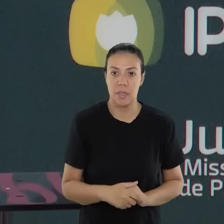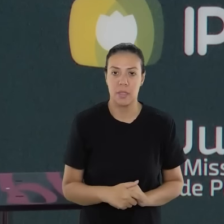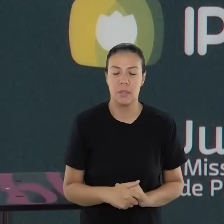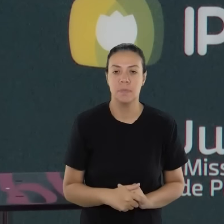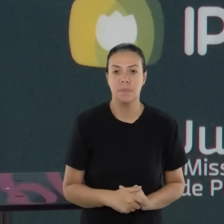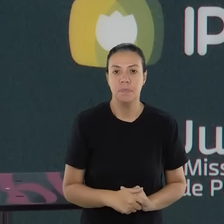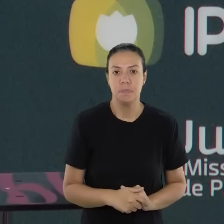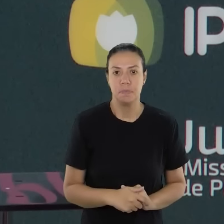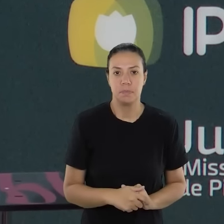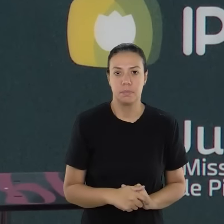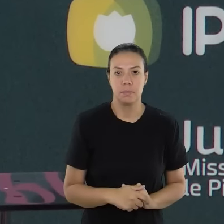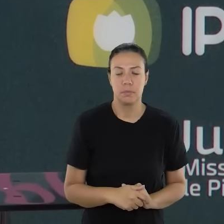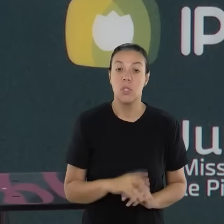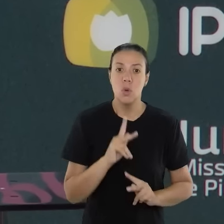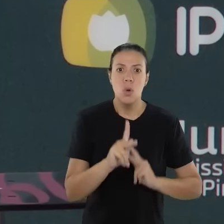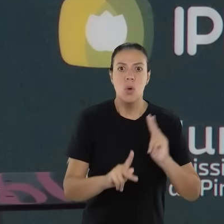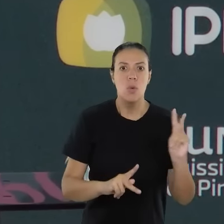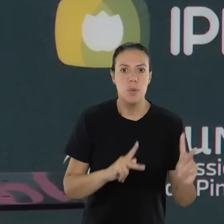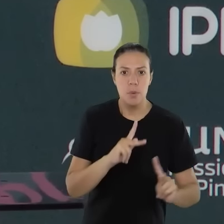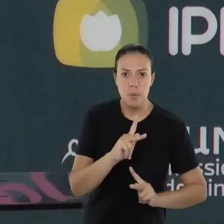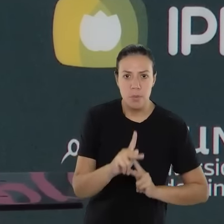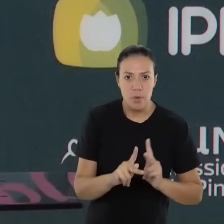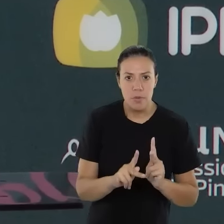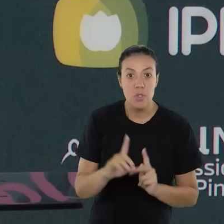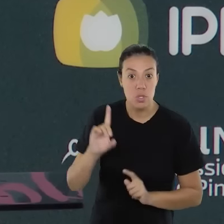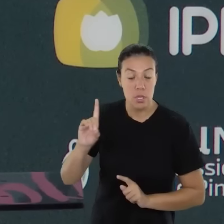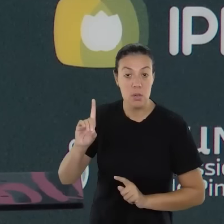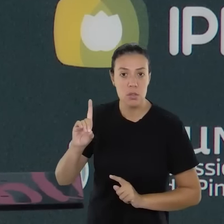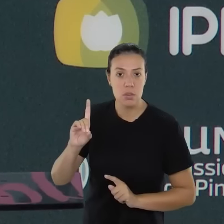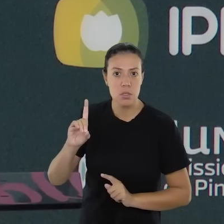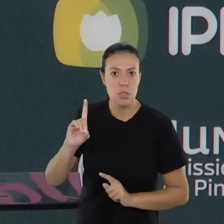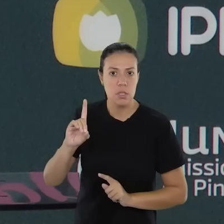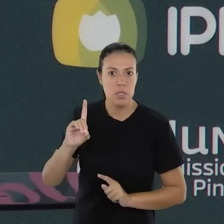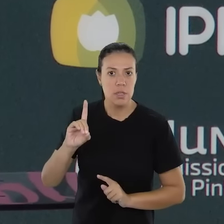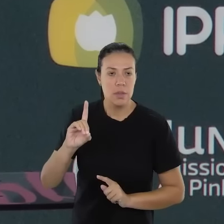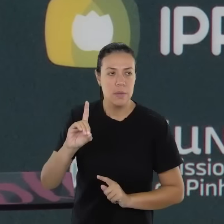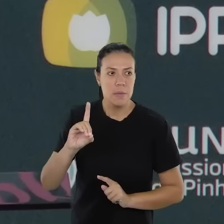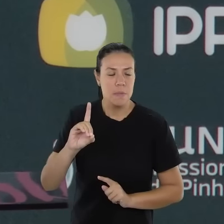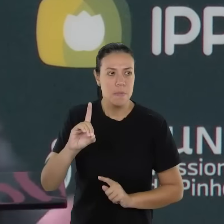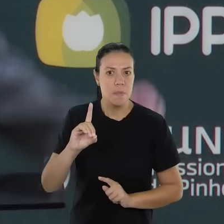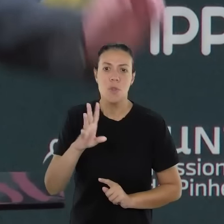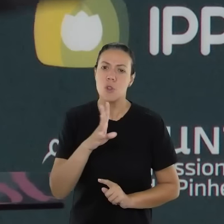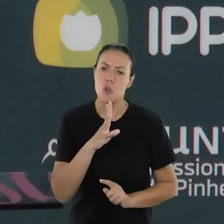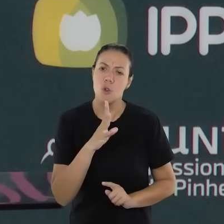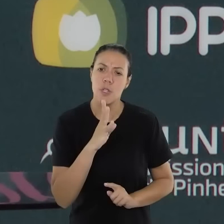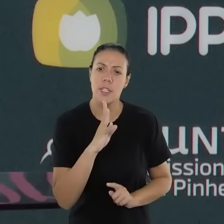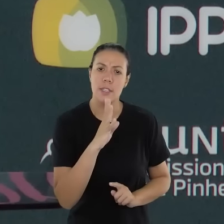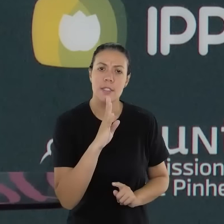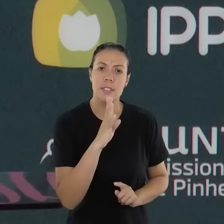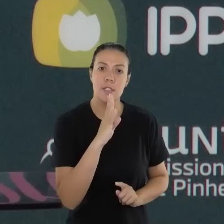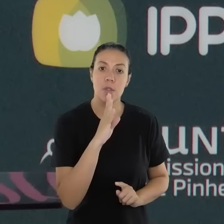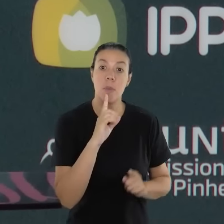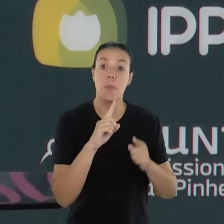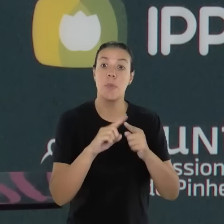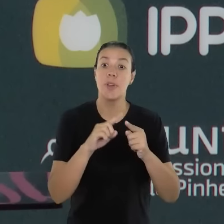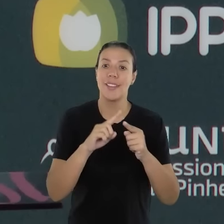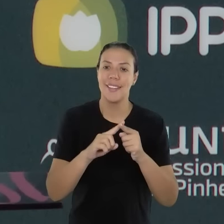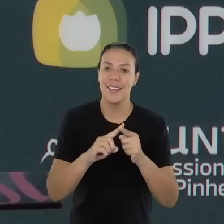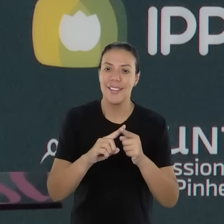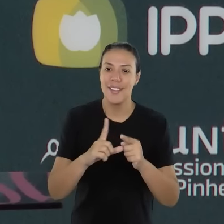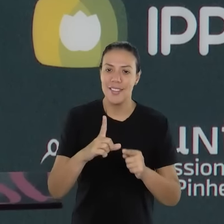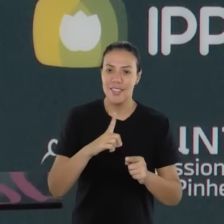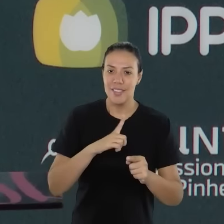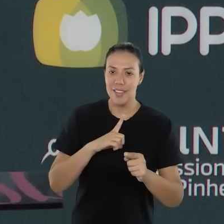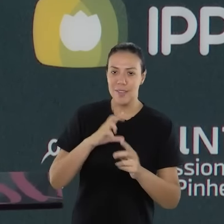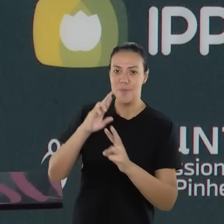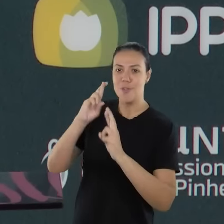ele é conhecido justamente porque ele tem um relacionamento pessoal com